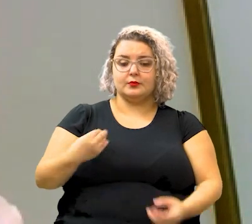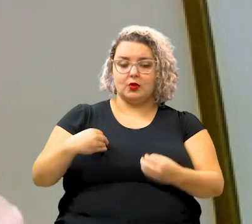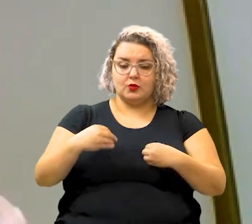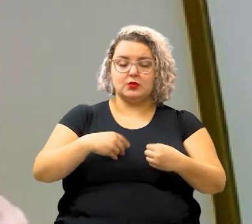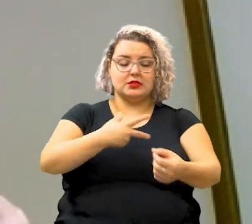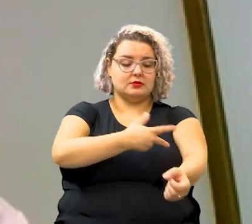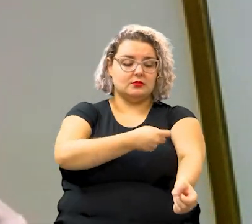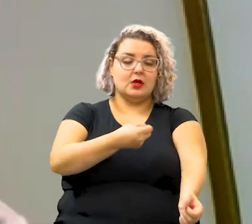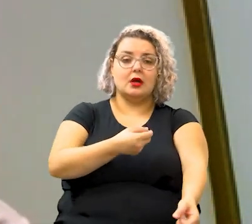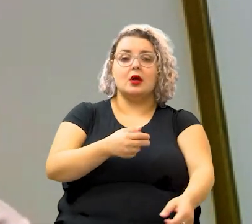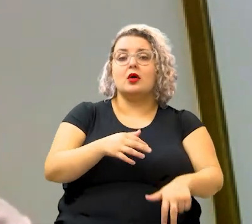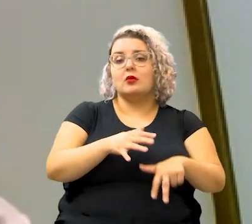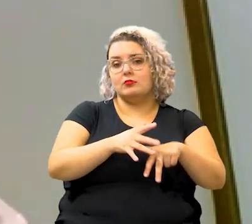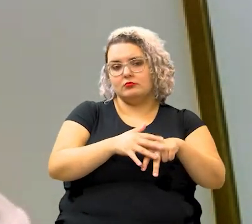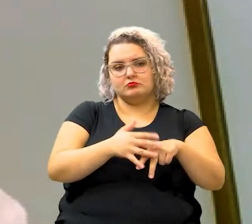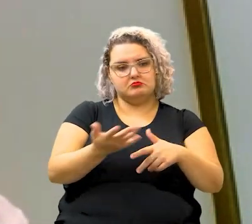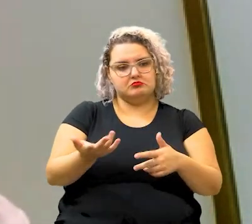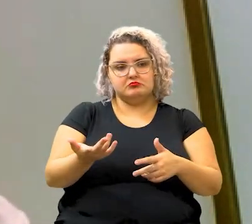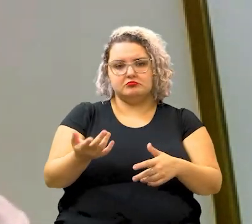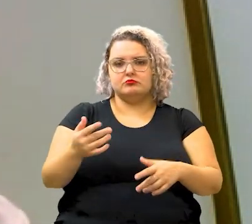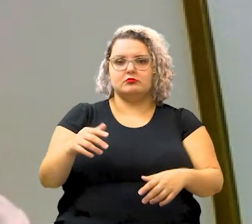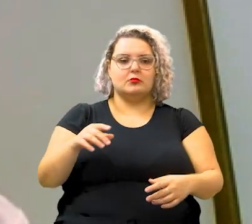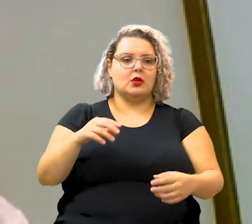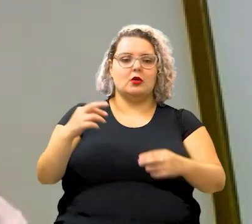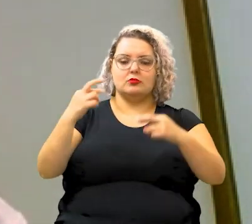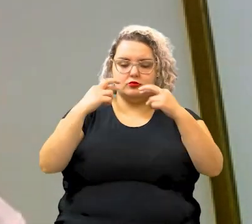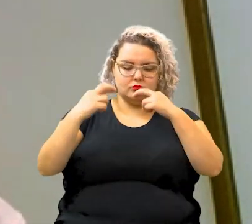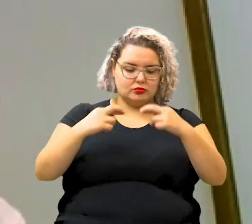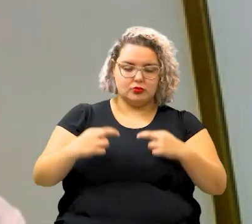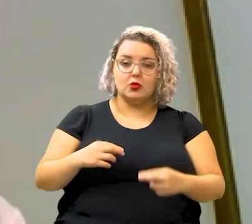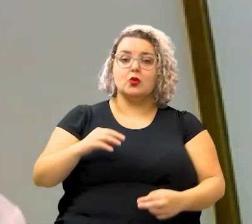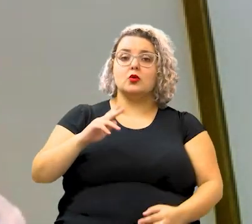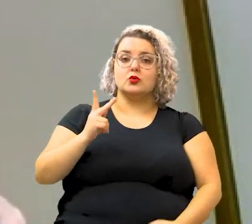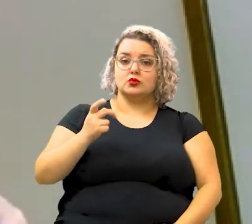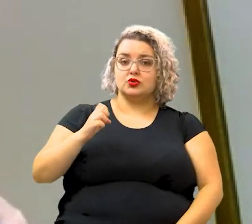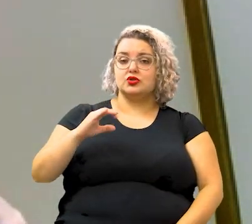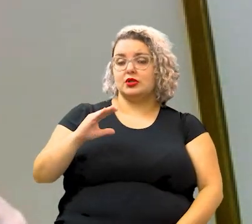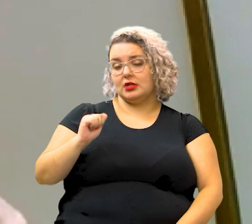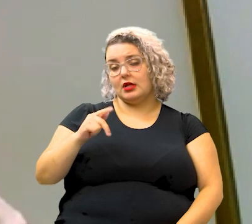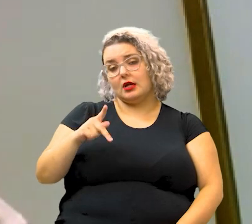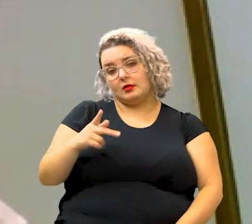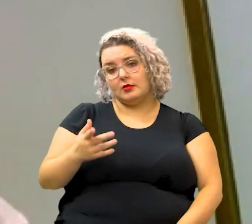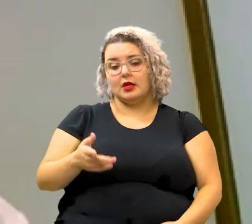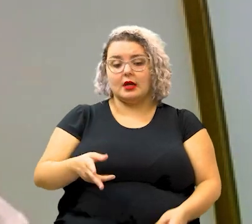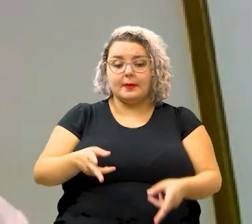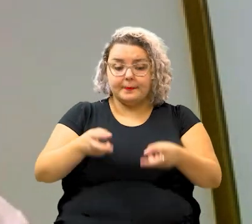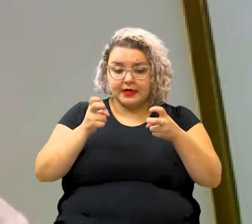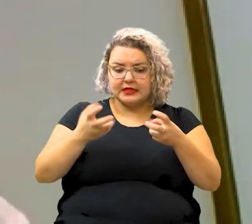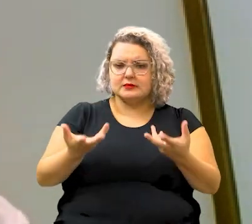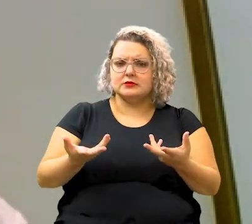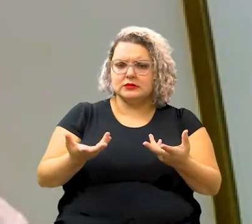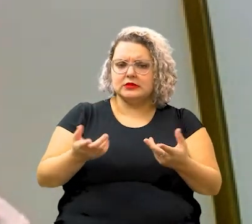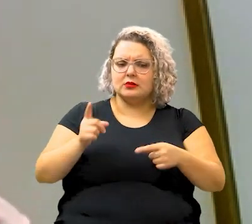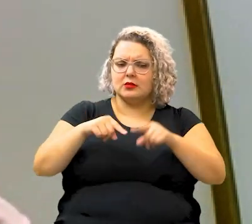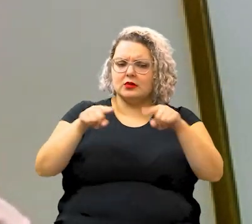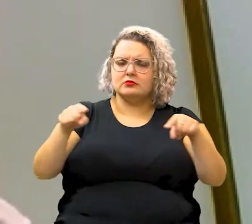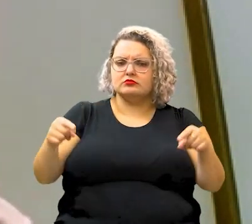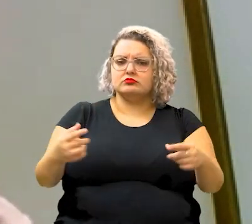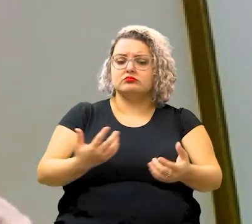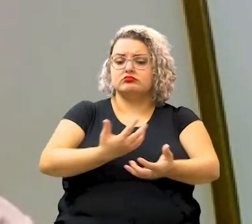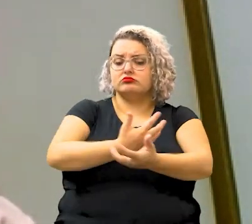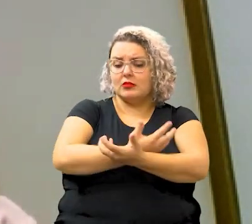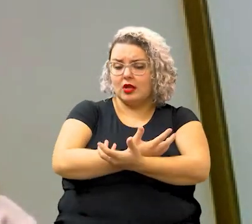o paciente acaba procurando o médico ou para um check-up, e aí o médico percebe que tem uma alteração do nível de cálcio e